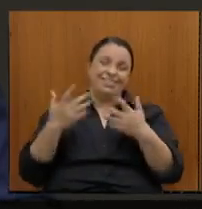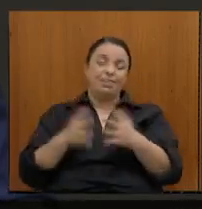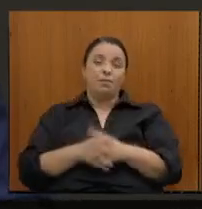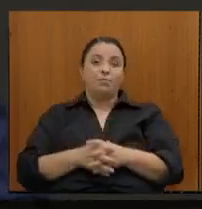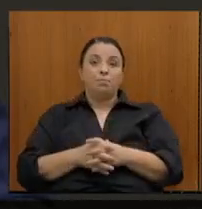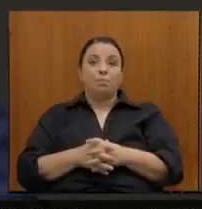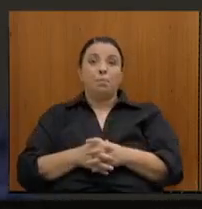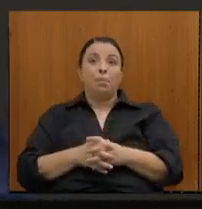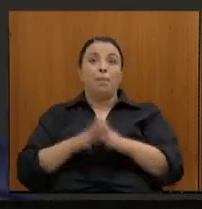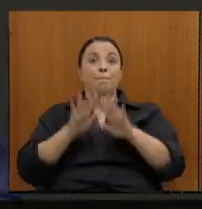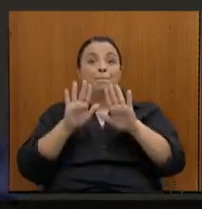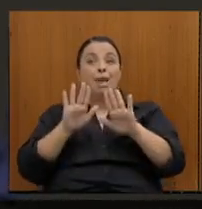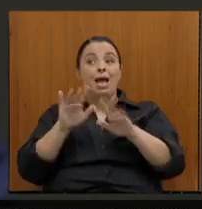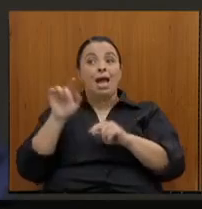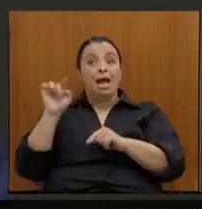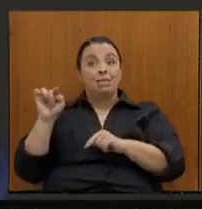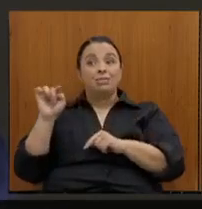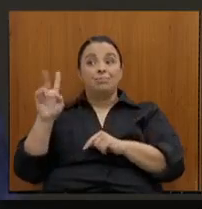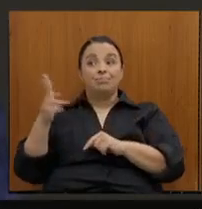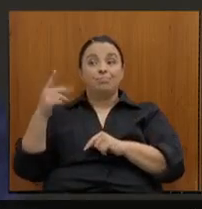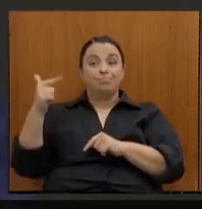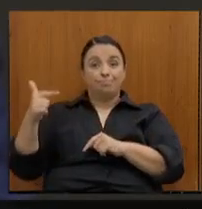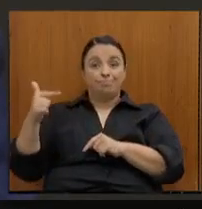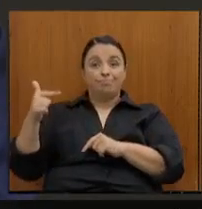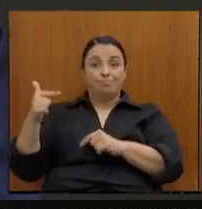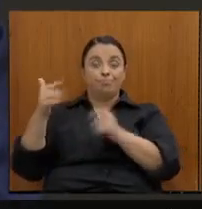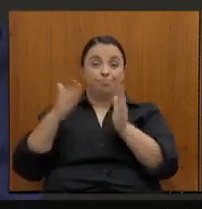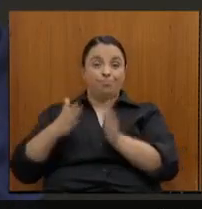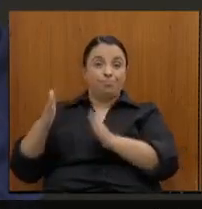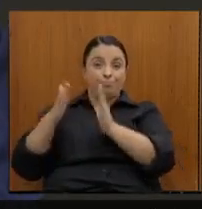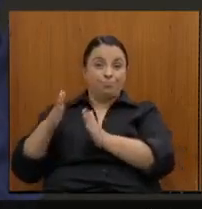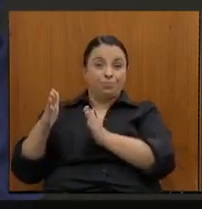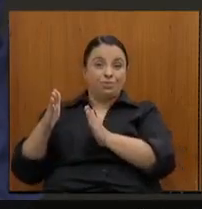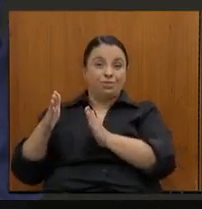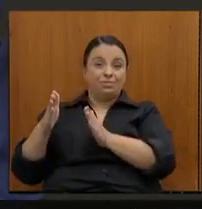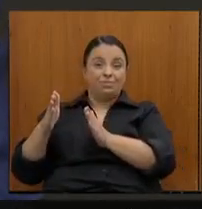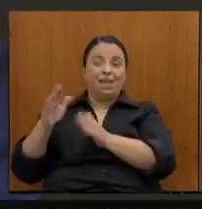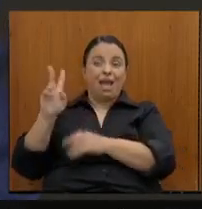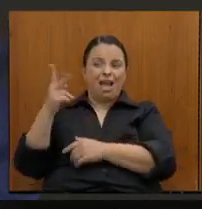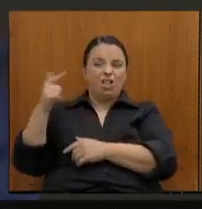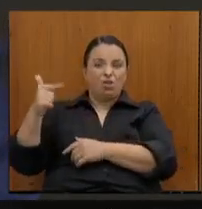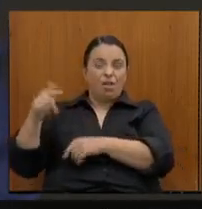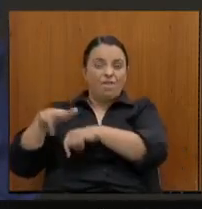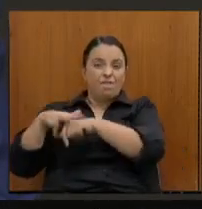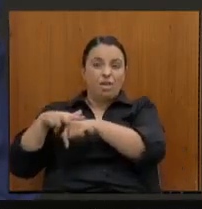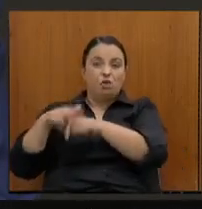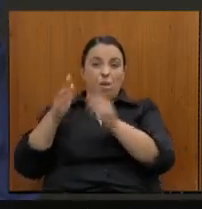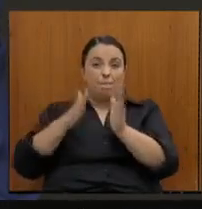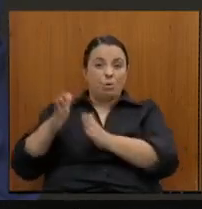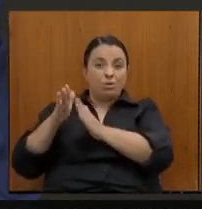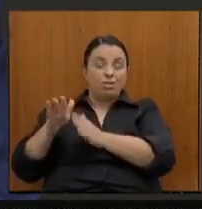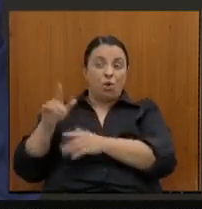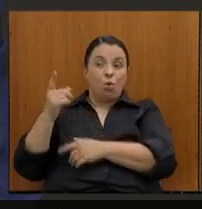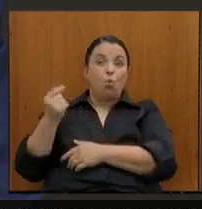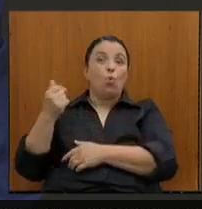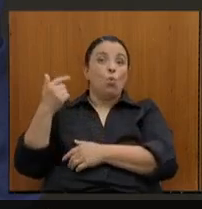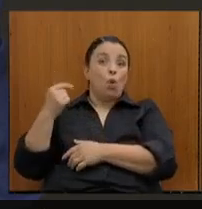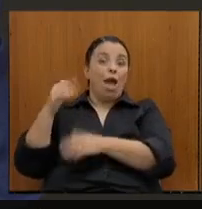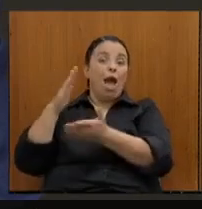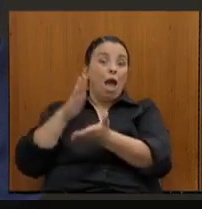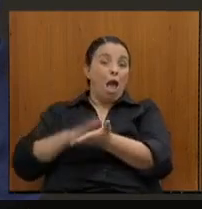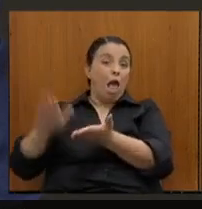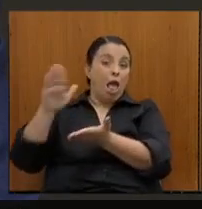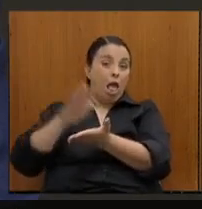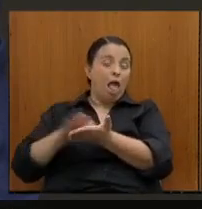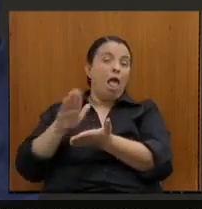elevado o custo de produção do hidrogênio Verde ele ainda hoje você